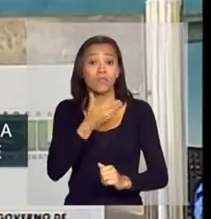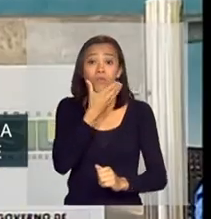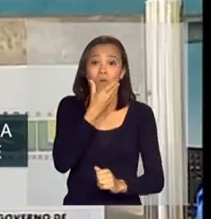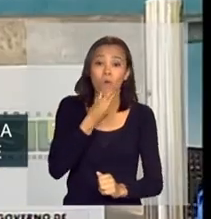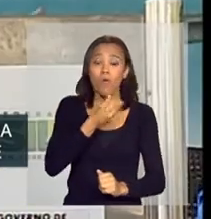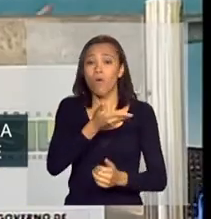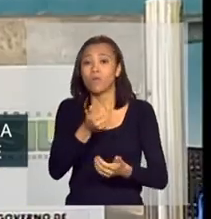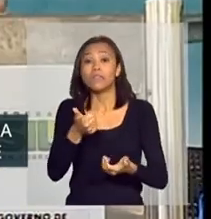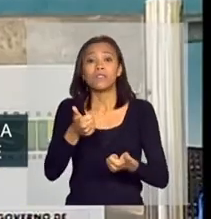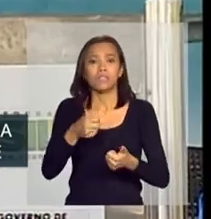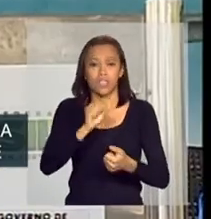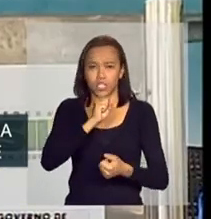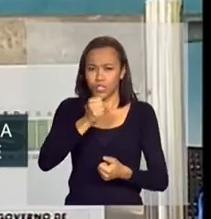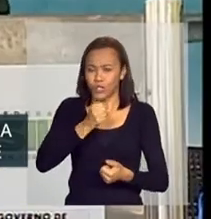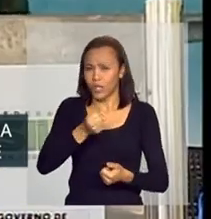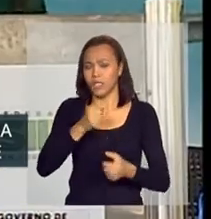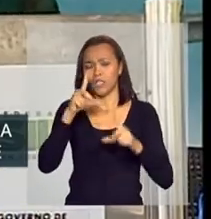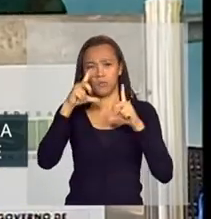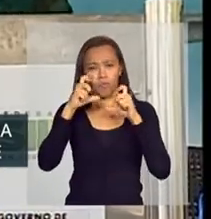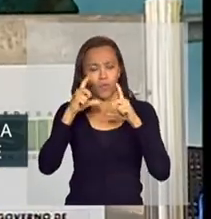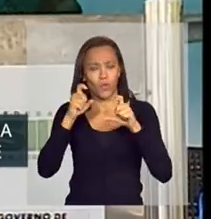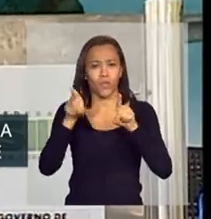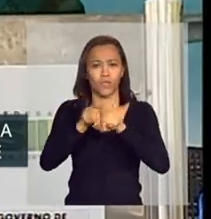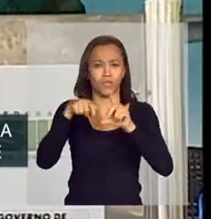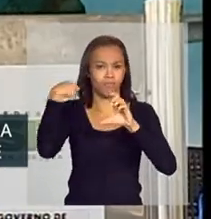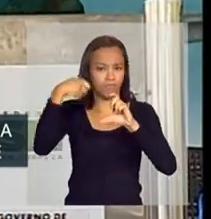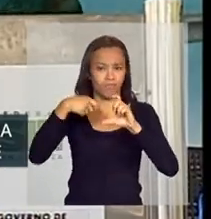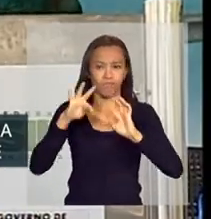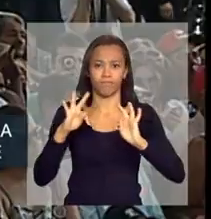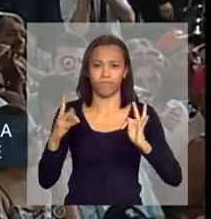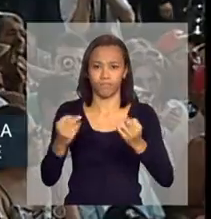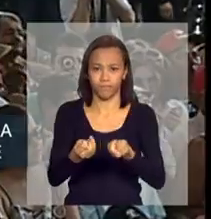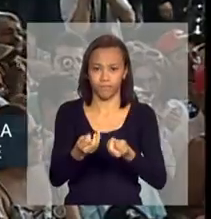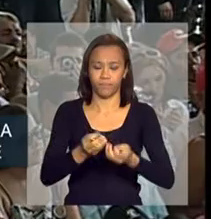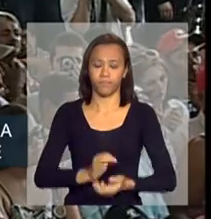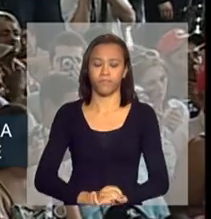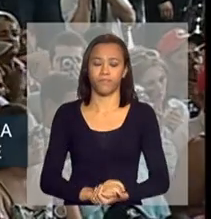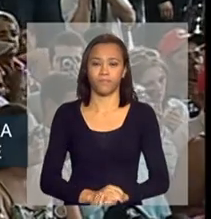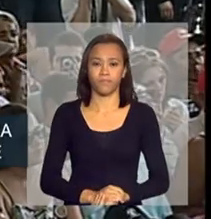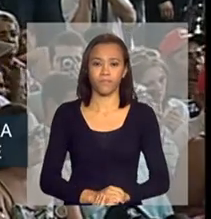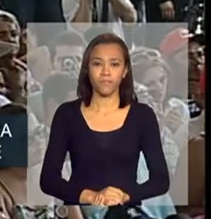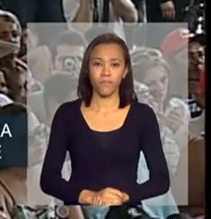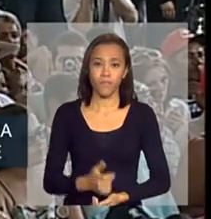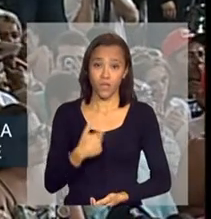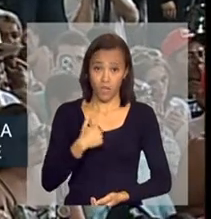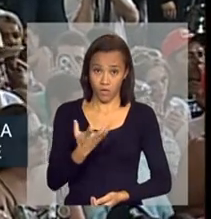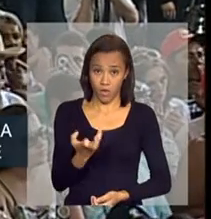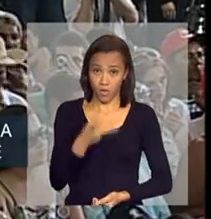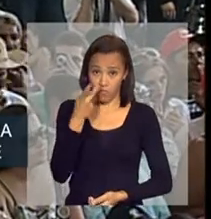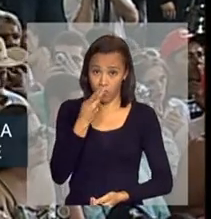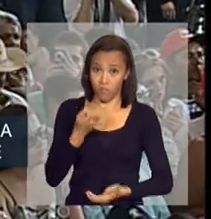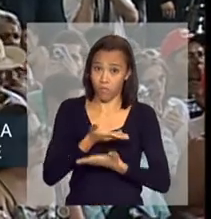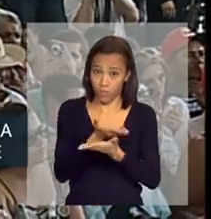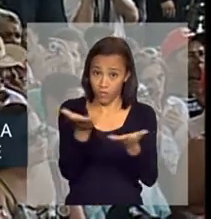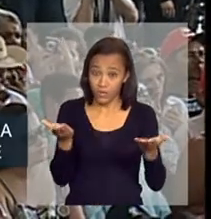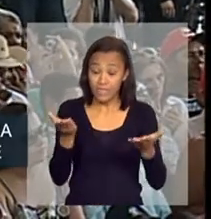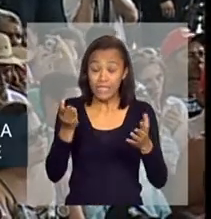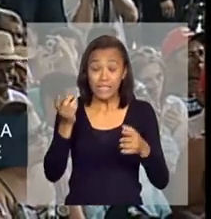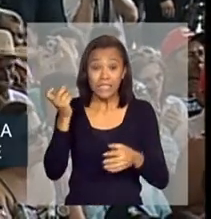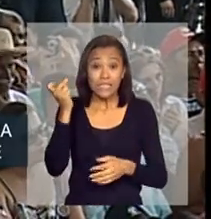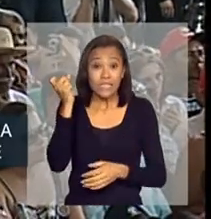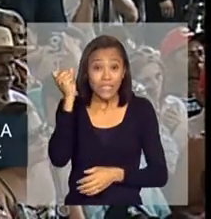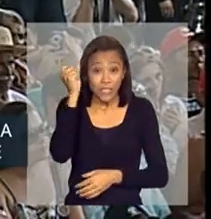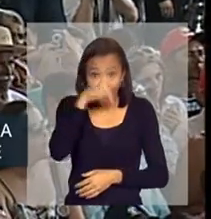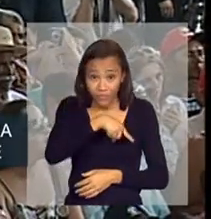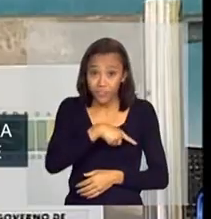senhores jornalistas, fotógrafos e cinegrafistas. Eu queria dizer para vocês que é muito